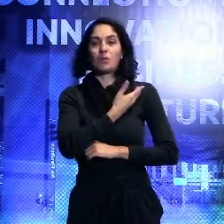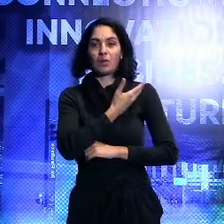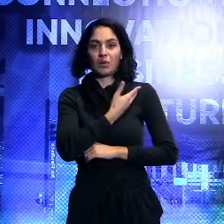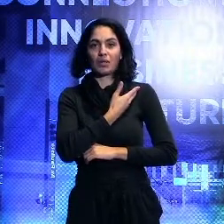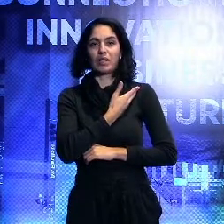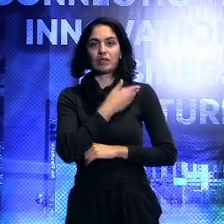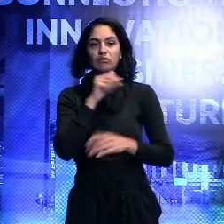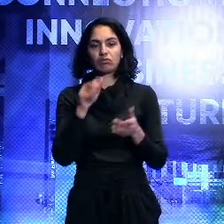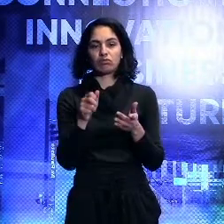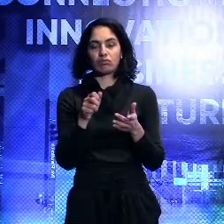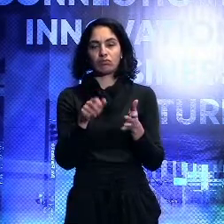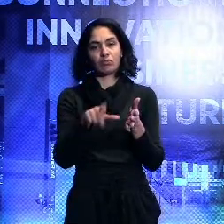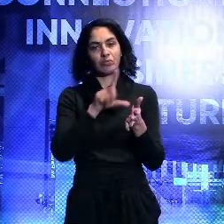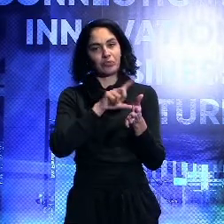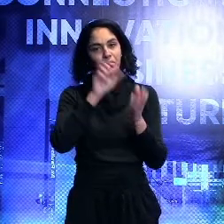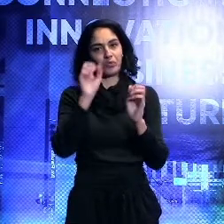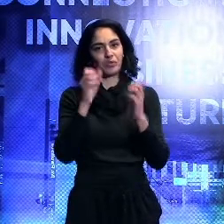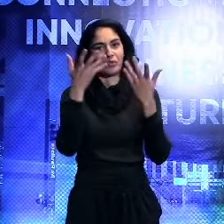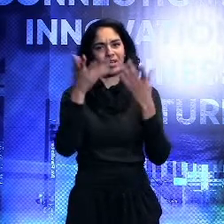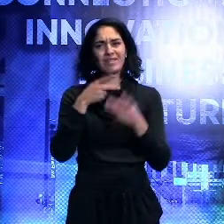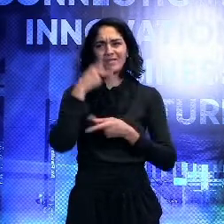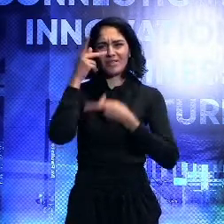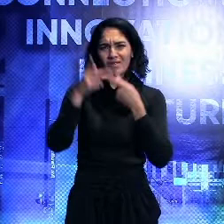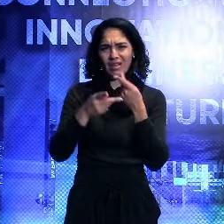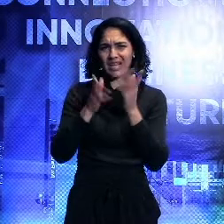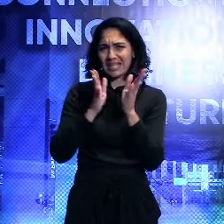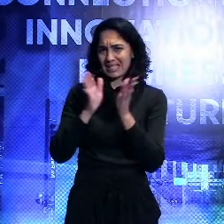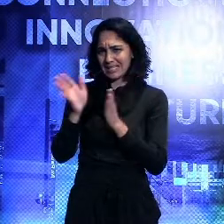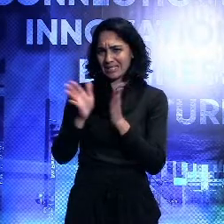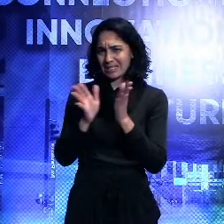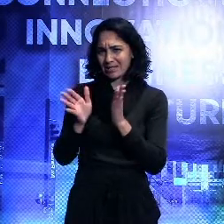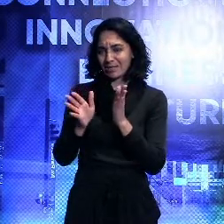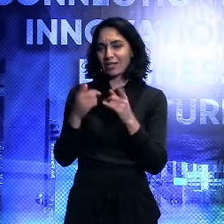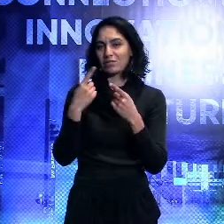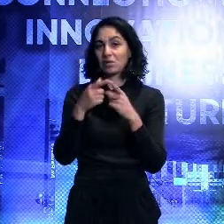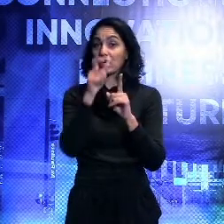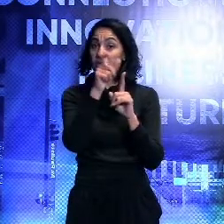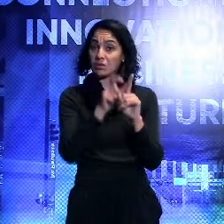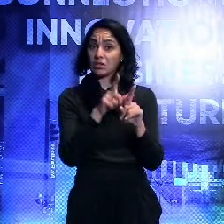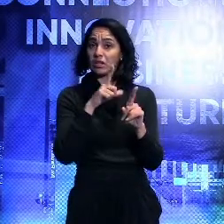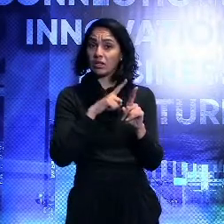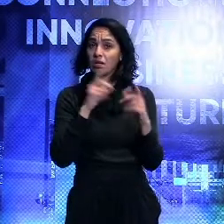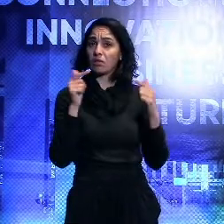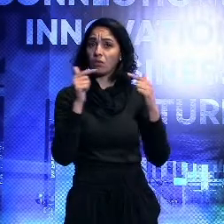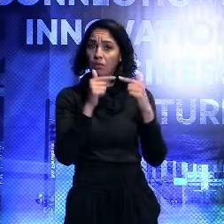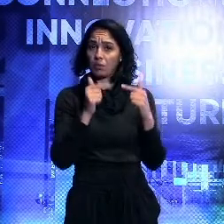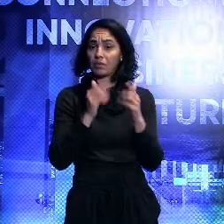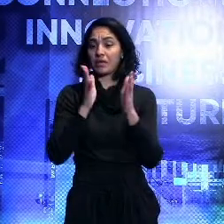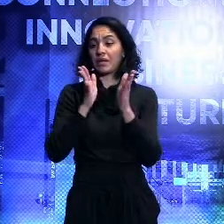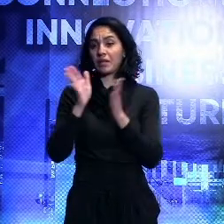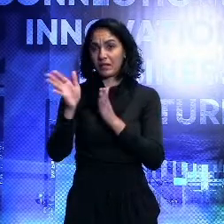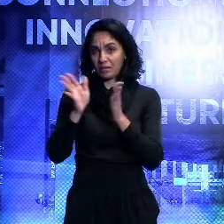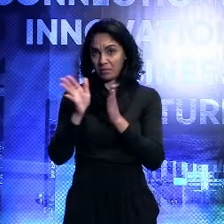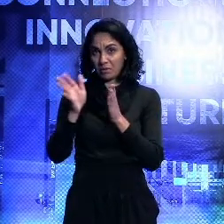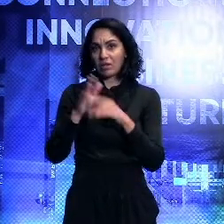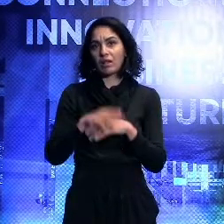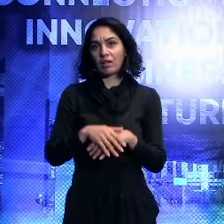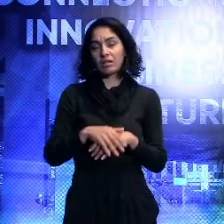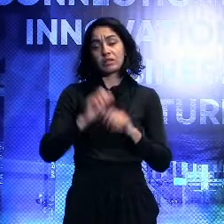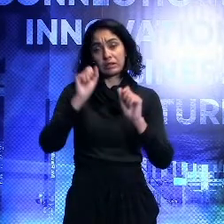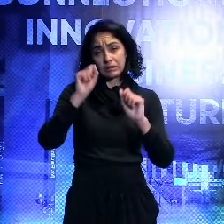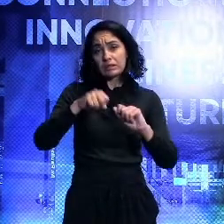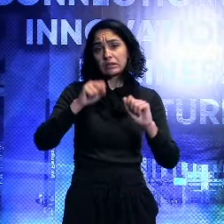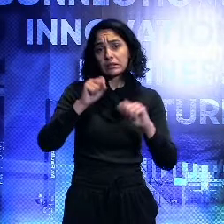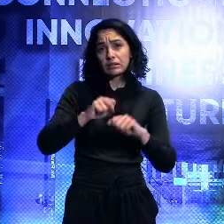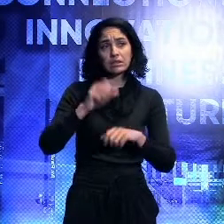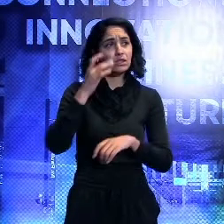né, perguntou: você vai falar sobre acessibilidade, porque personas têm tudo a ver com acessibilidade, né? Claro que tem. E estava programado. Não sei se ela está aqui agora ou